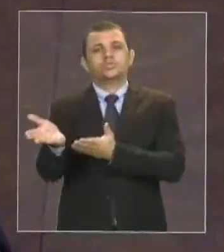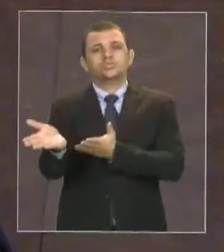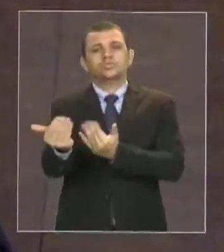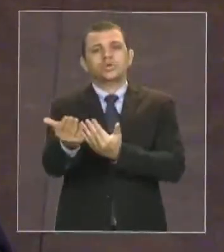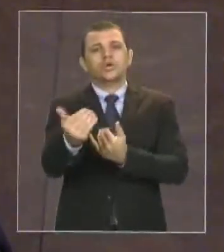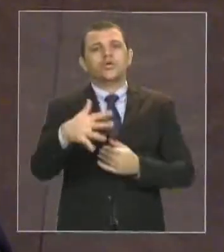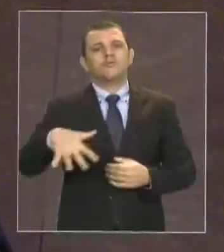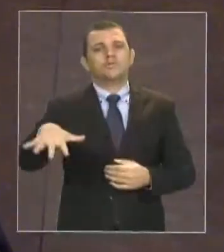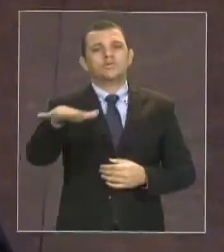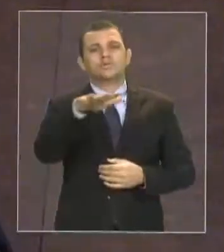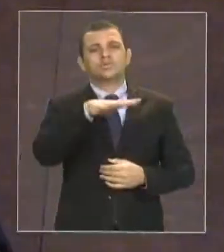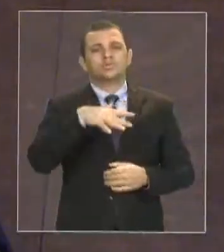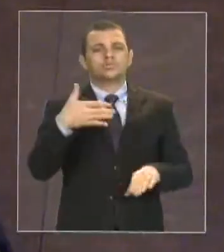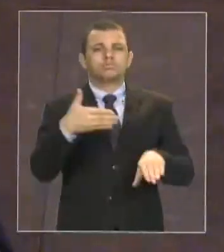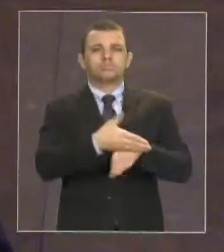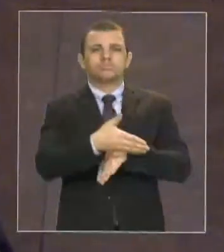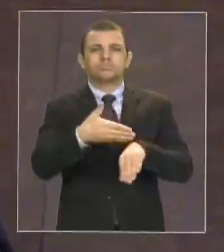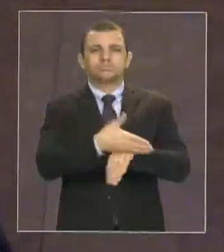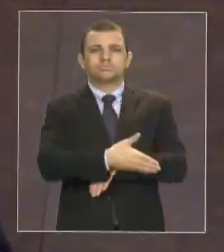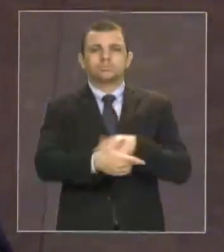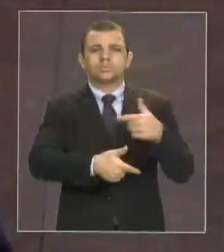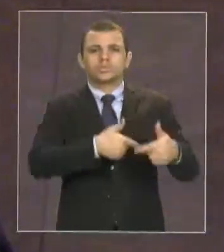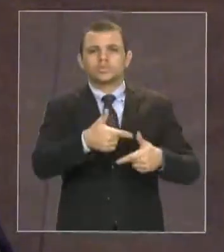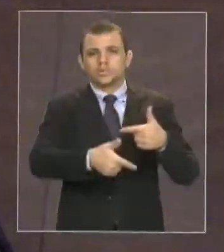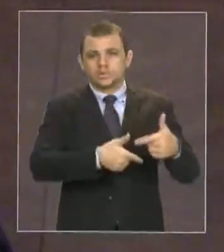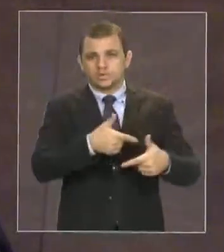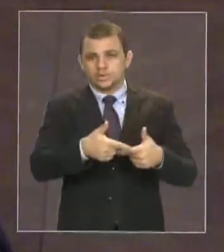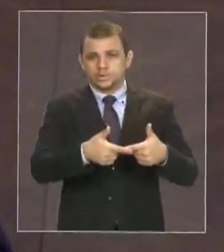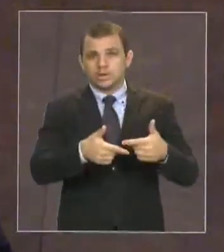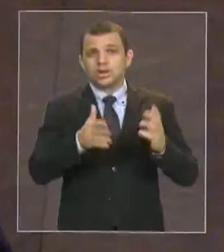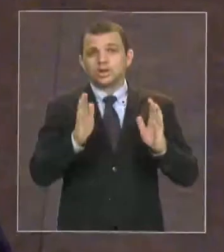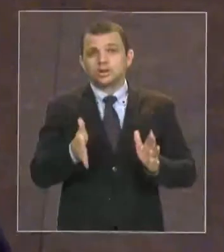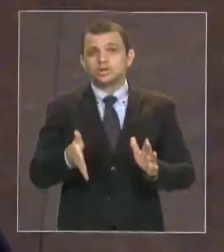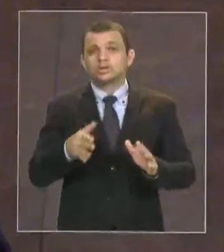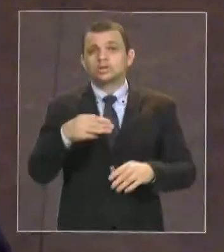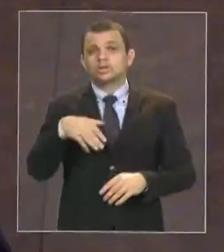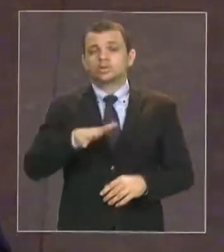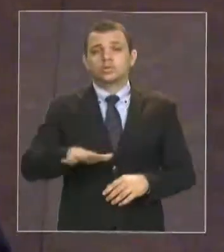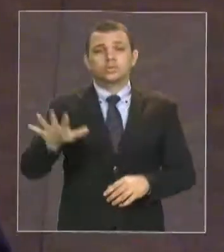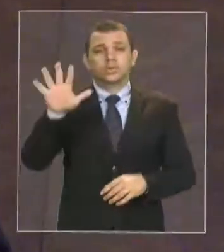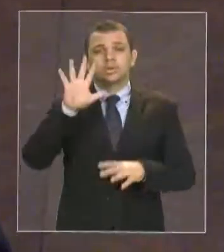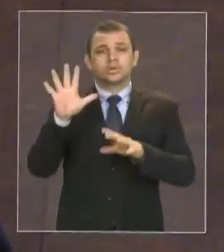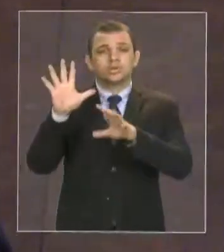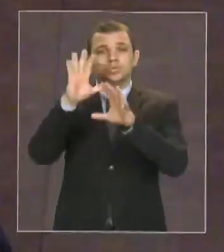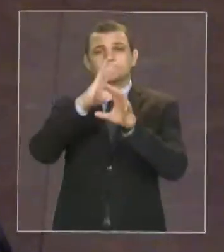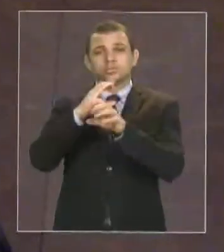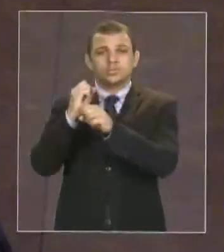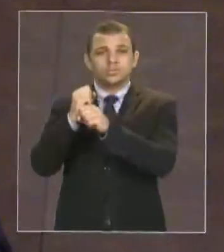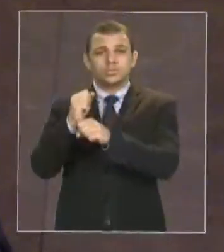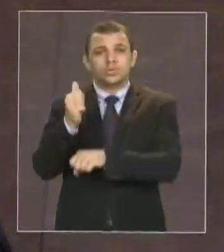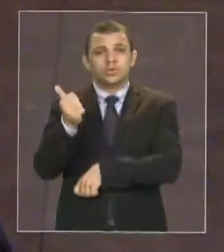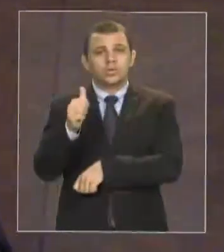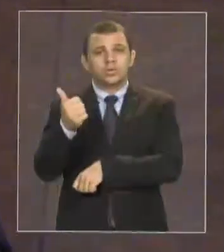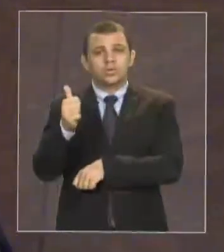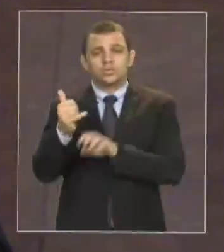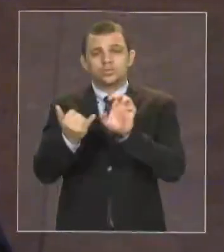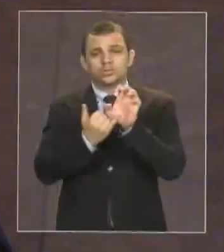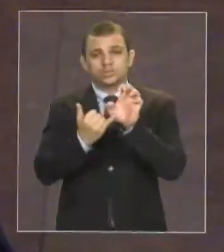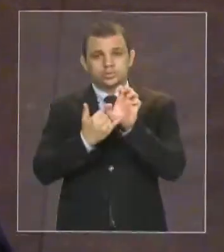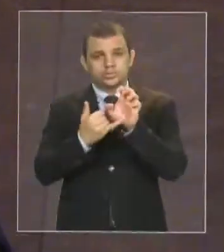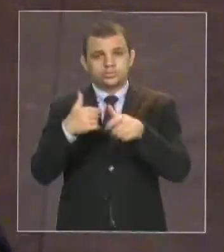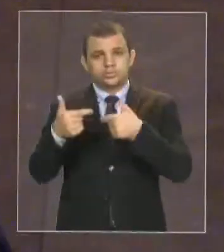mercado de trabalho, já 11 funcionando em 2 anos. As escolas de